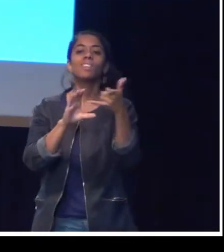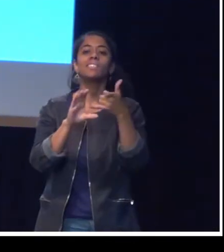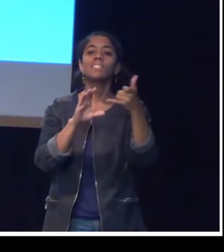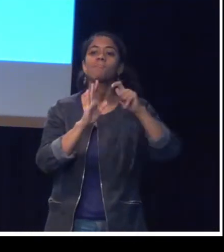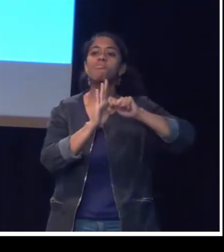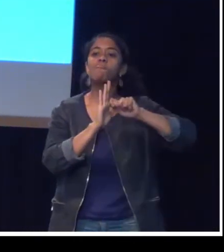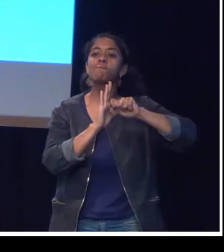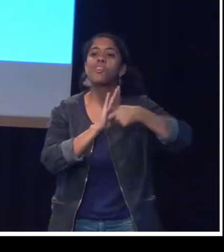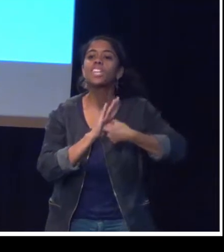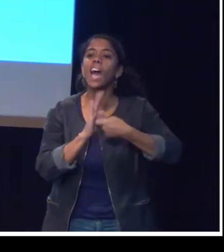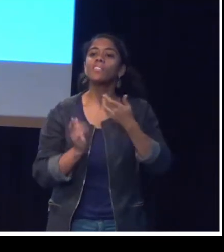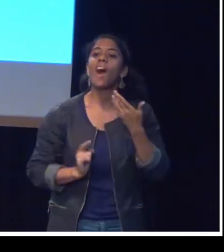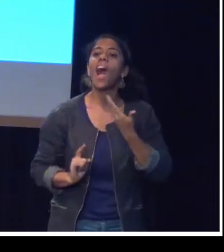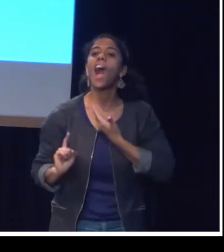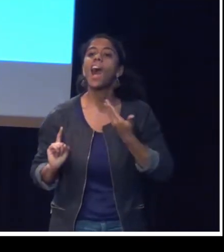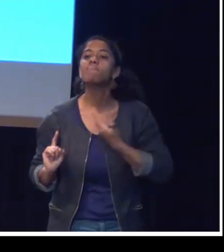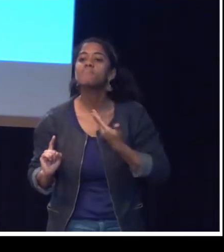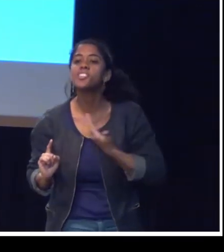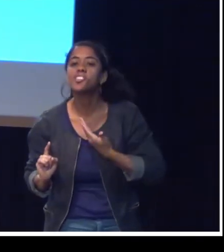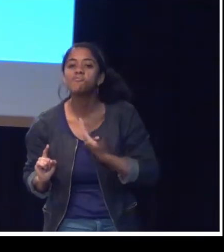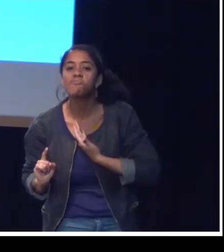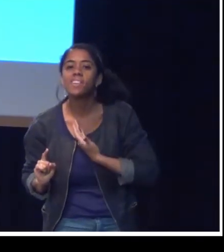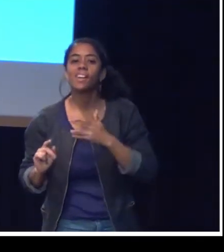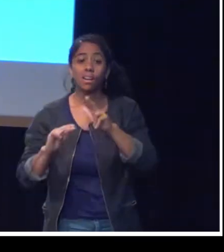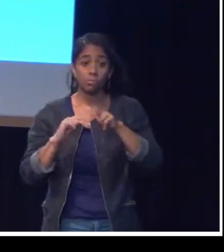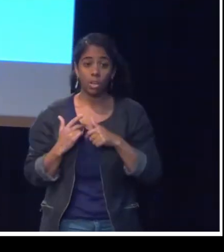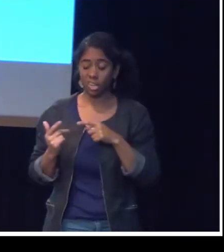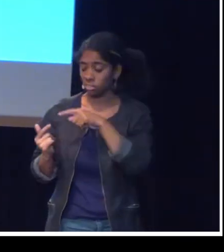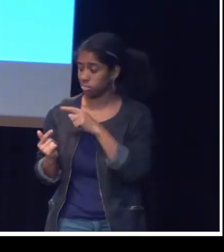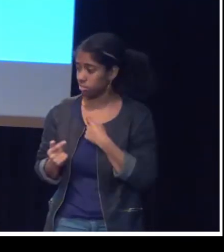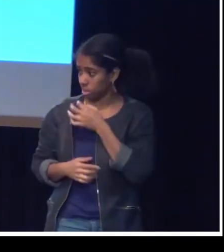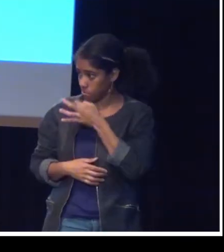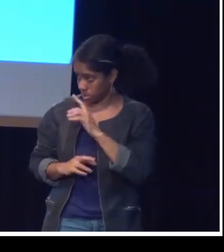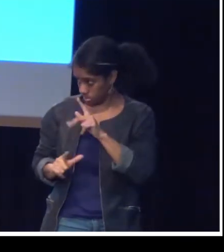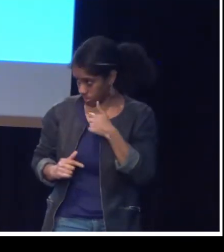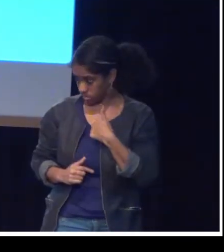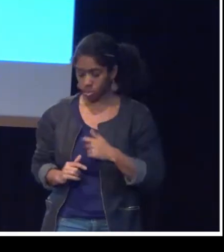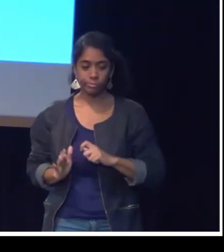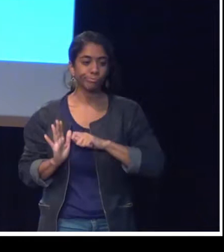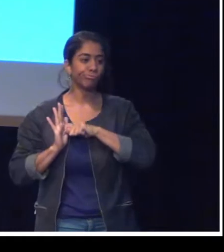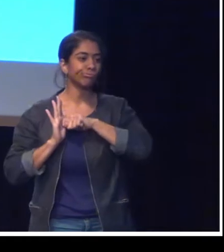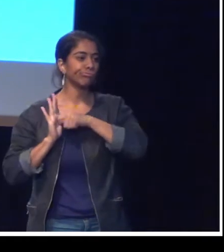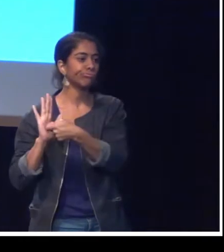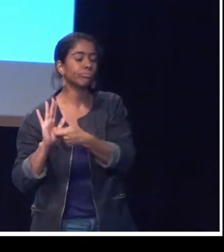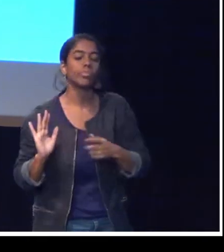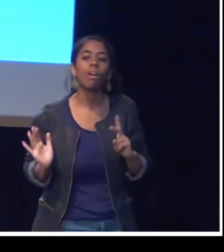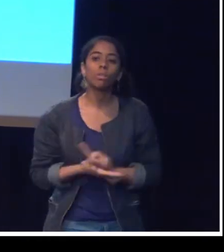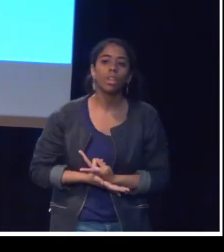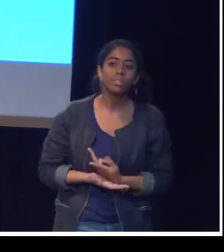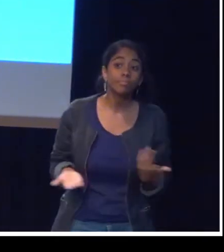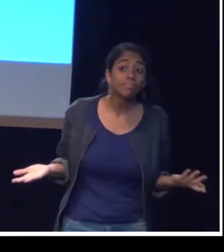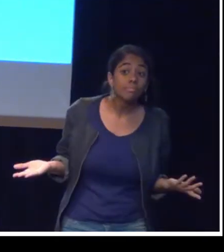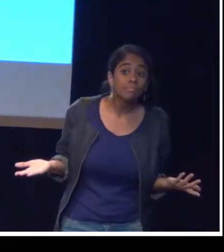Facebook ou do Instagram por não suportar determinadas opiniões contrárias às suas? Né, a gente vê várias discussões no Facebook,